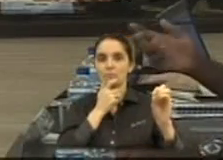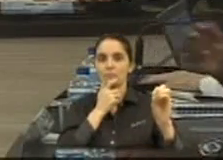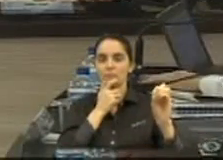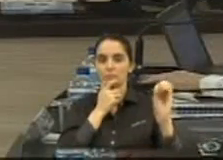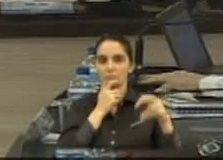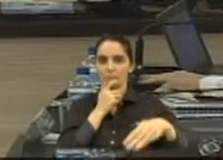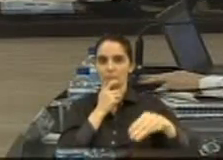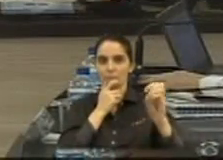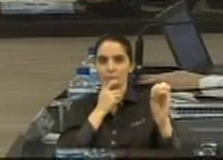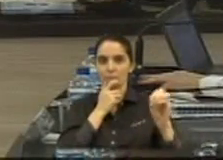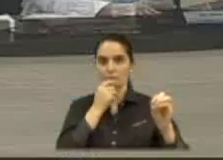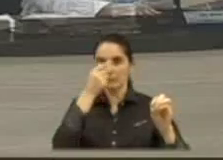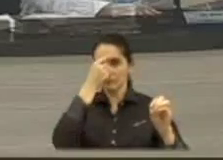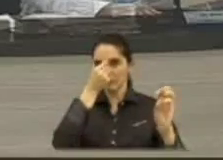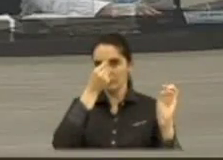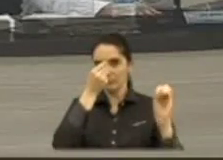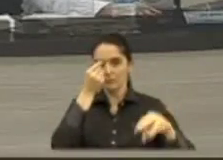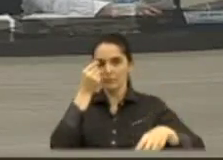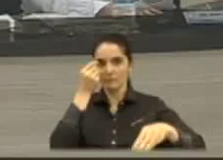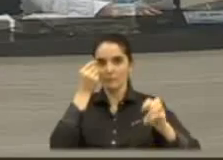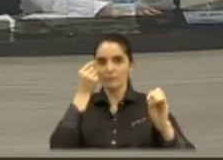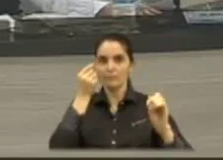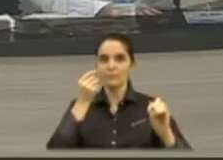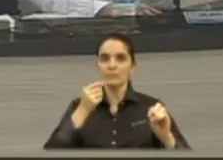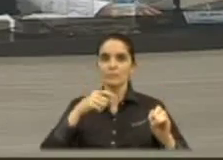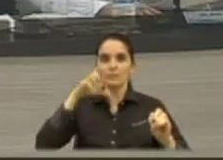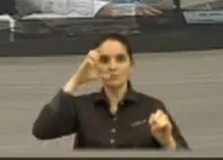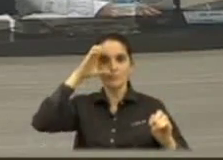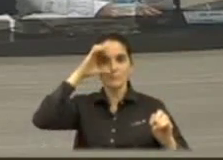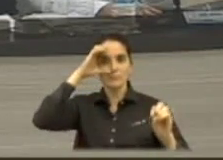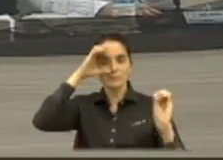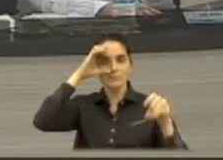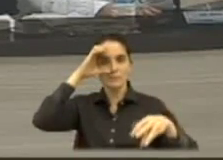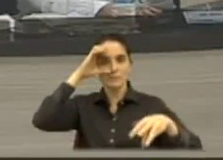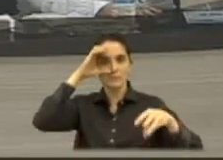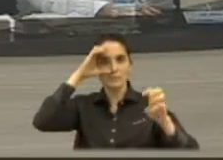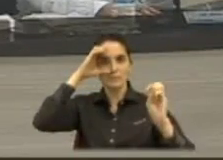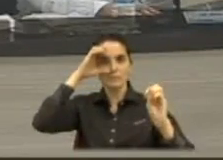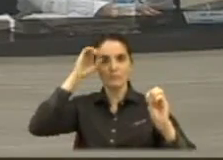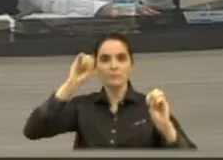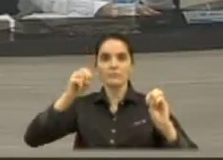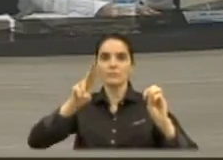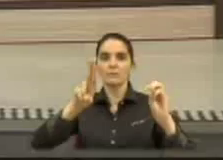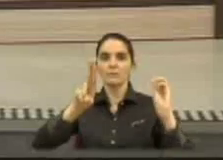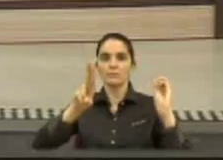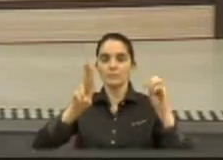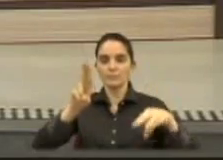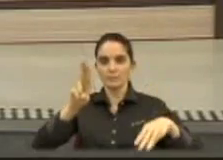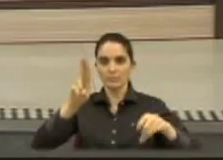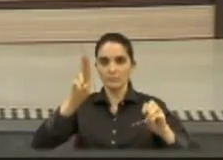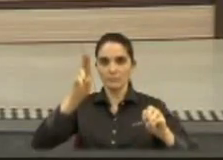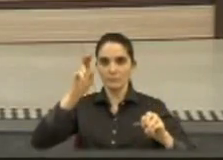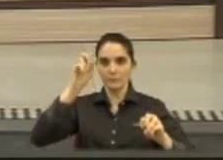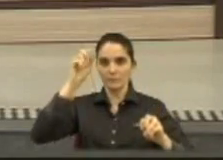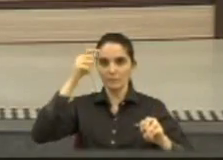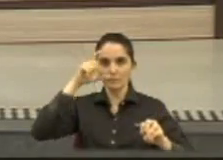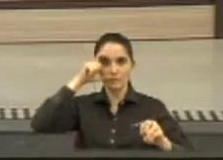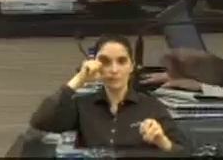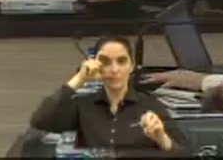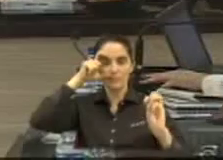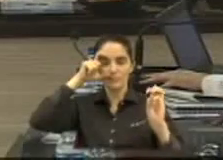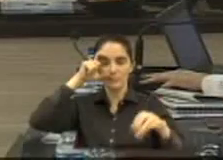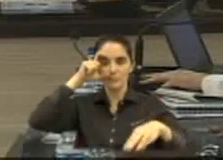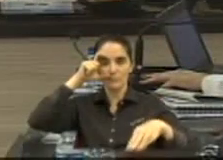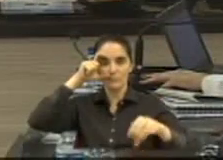Monteiro. Sim. Jorge de Freitas. Sim. José Couto de Jesus. Sim. José Eduardo Monteiro Júnior. Sim. José Farid